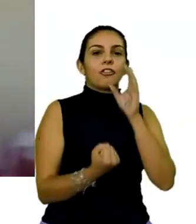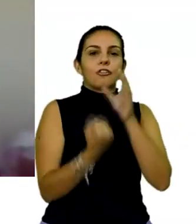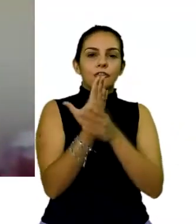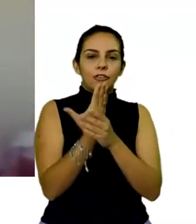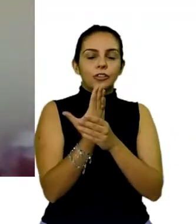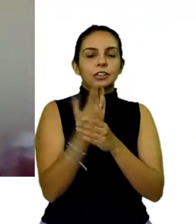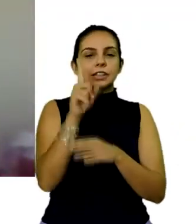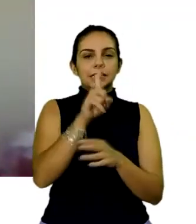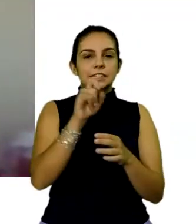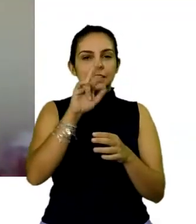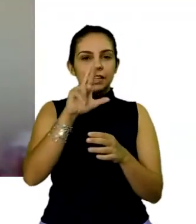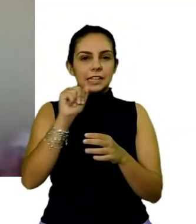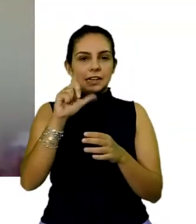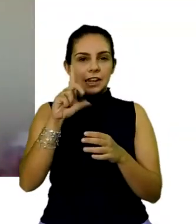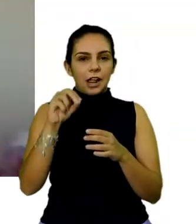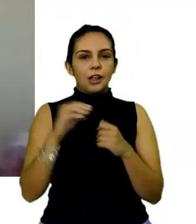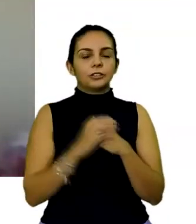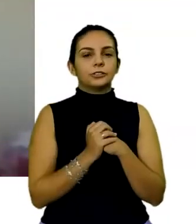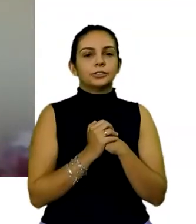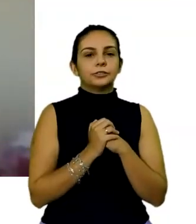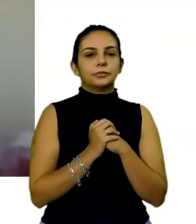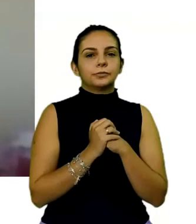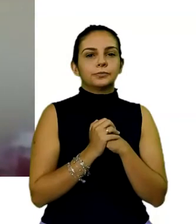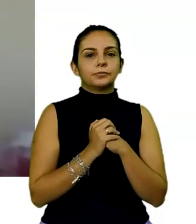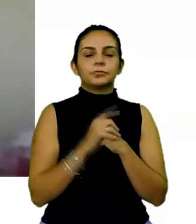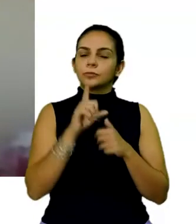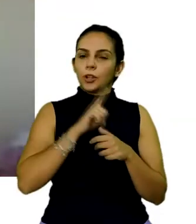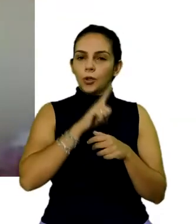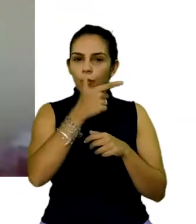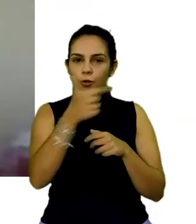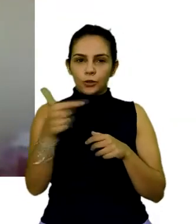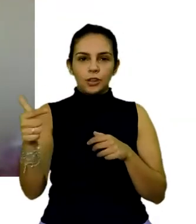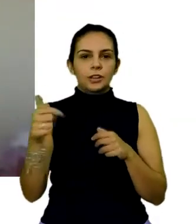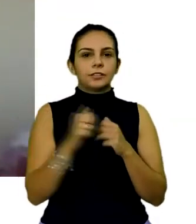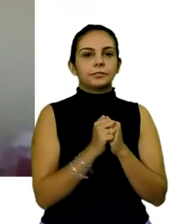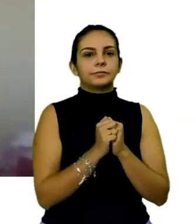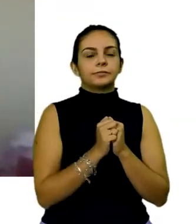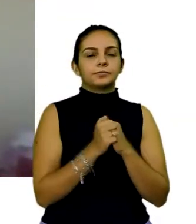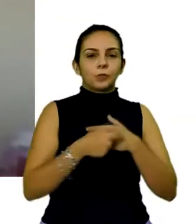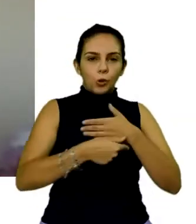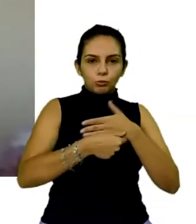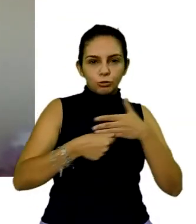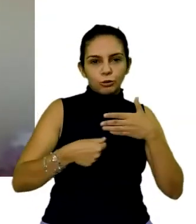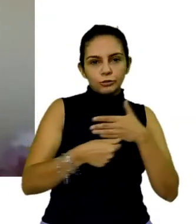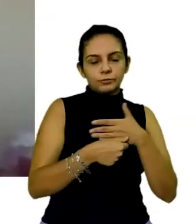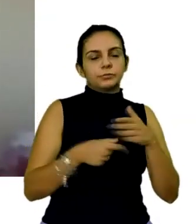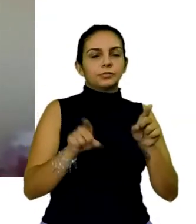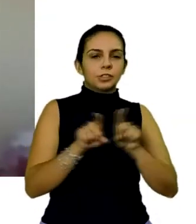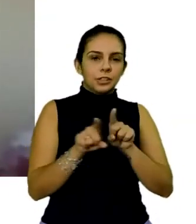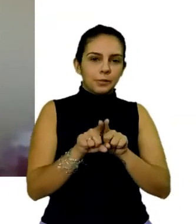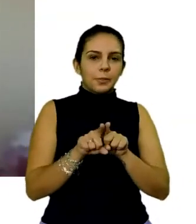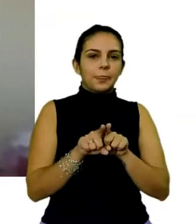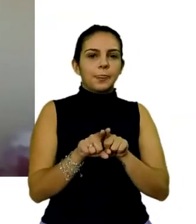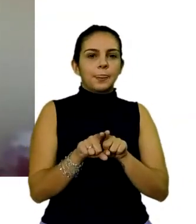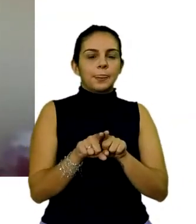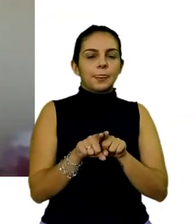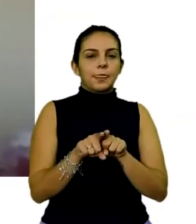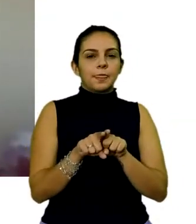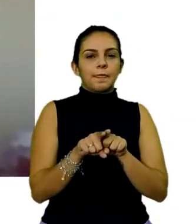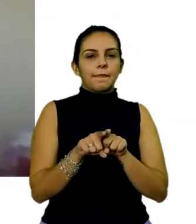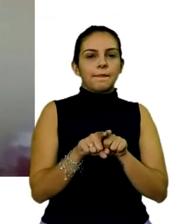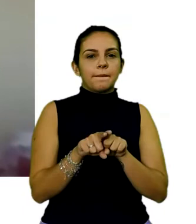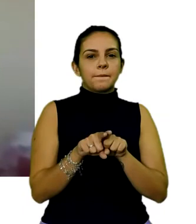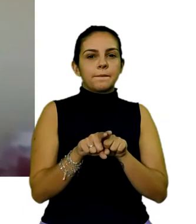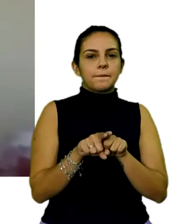Fundação Ziraldo e eu. Depois vieram outros autores também fantásticos. Por exemplo,